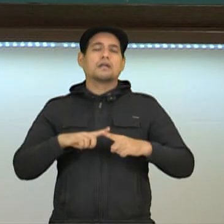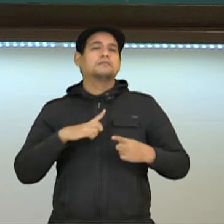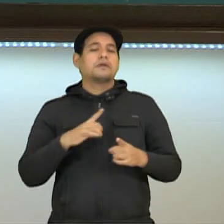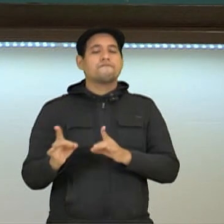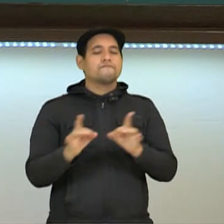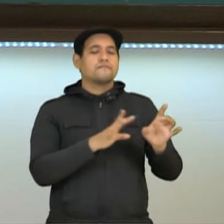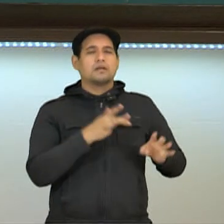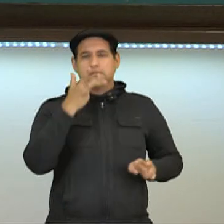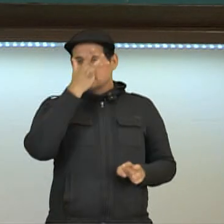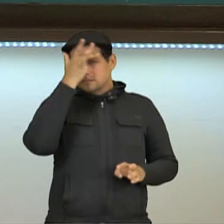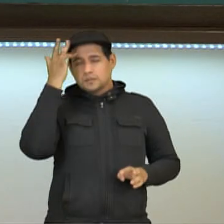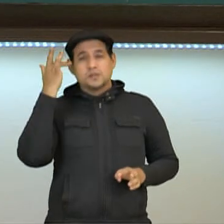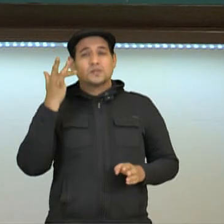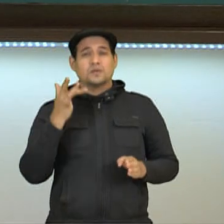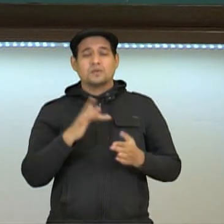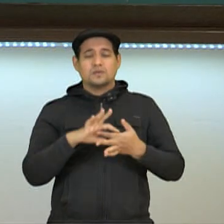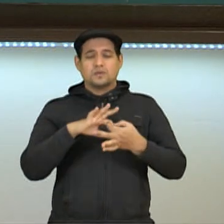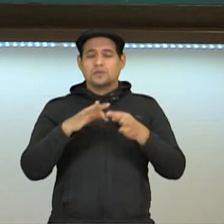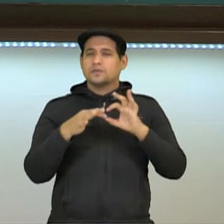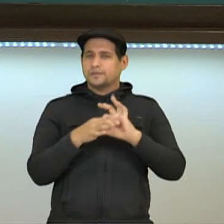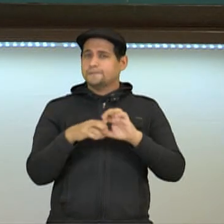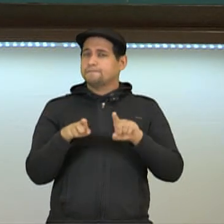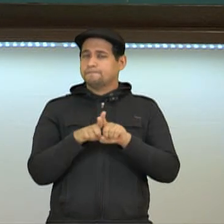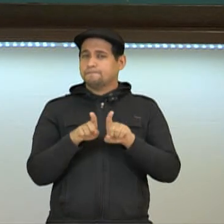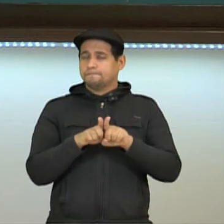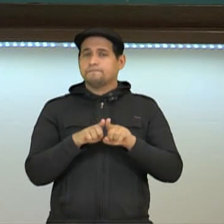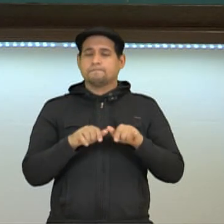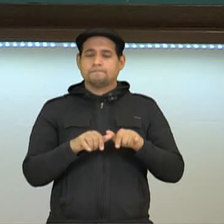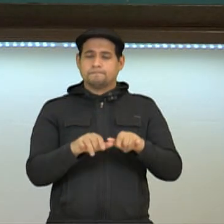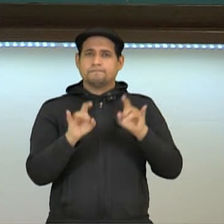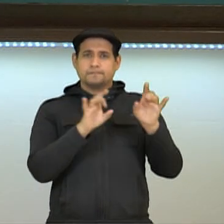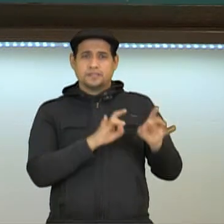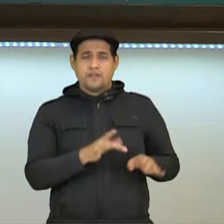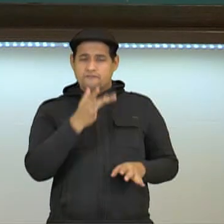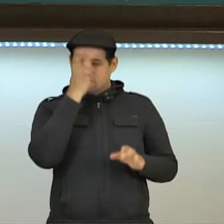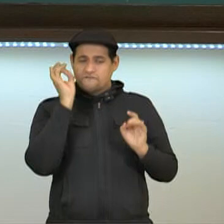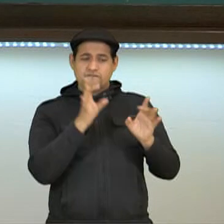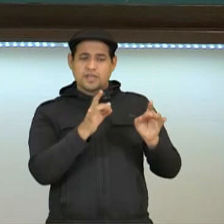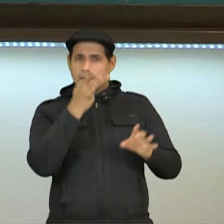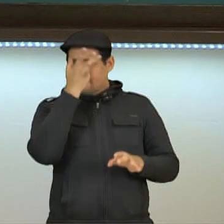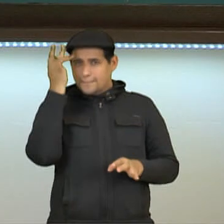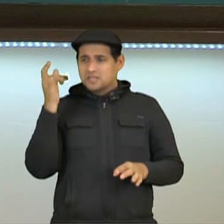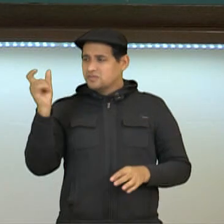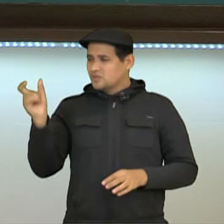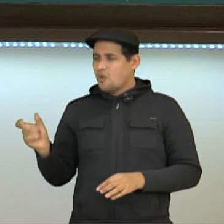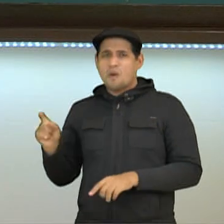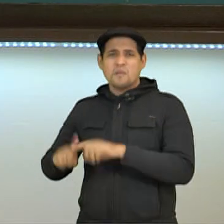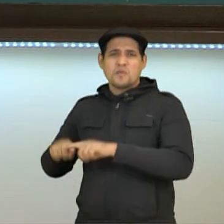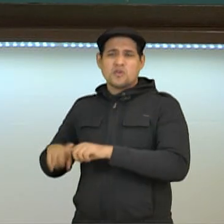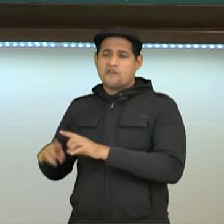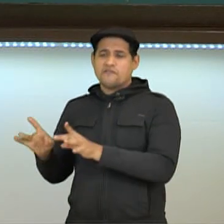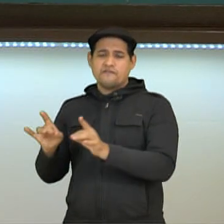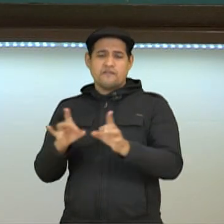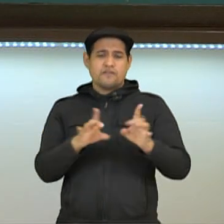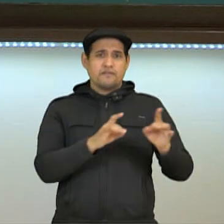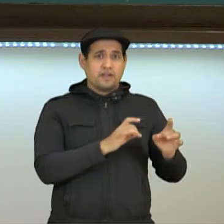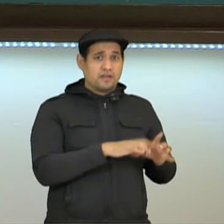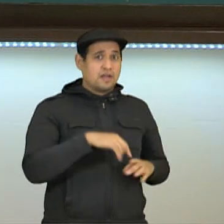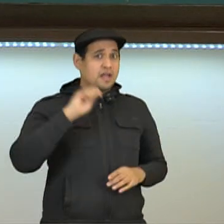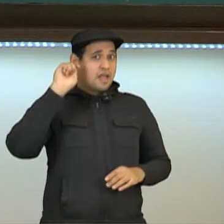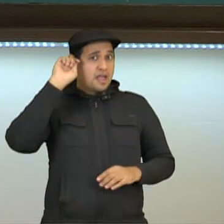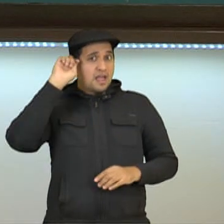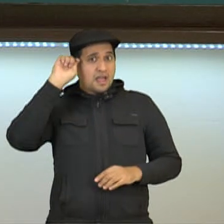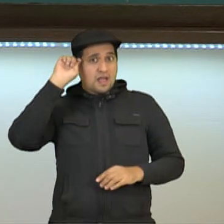comércio de pessoas no contexto do mercantilismo, como um produto, tanto que os africanos eram chamados